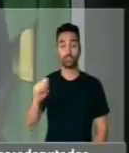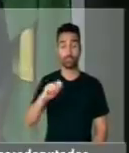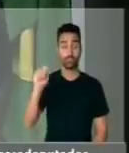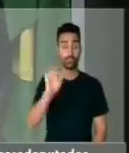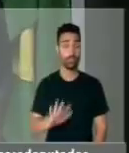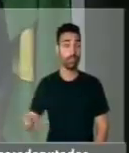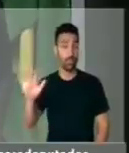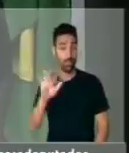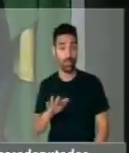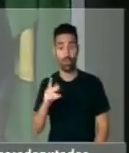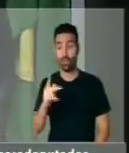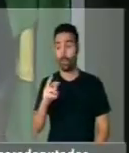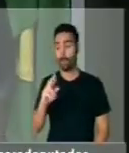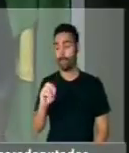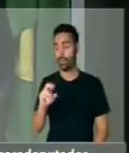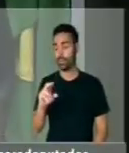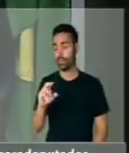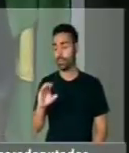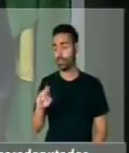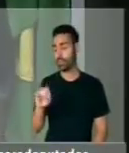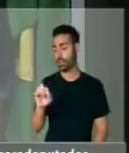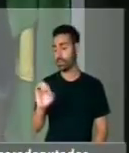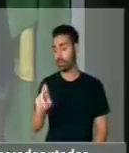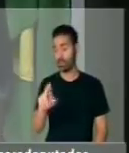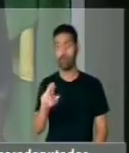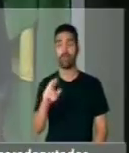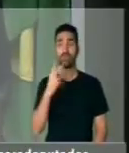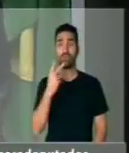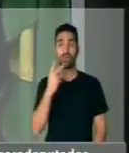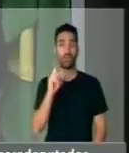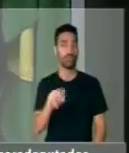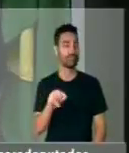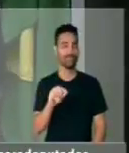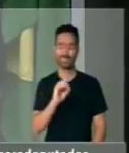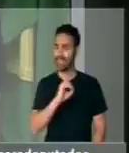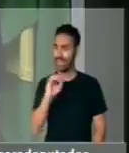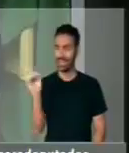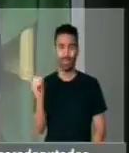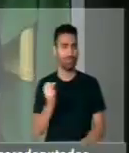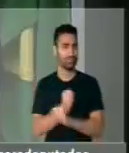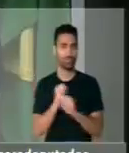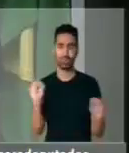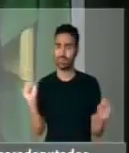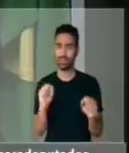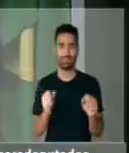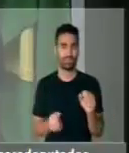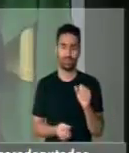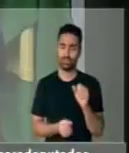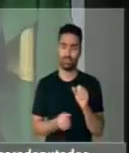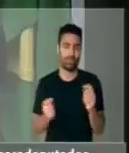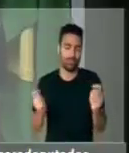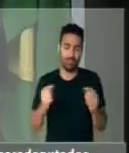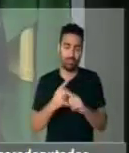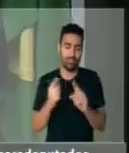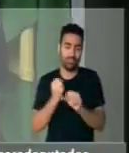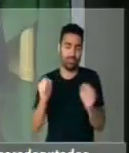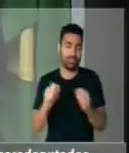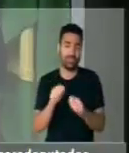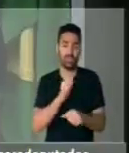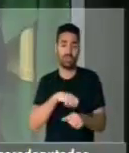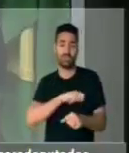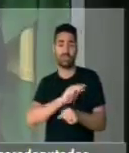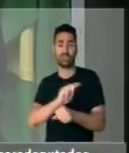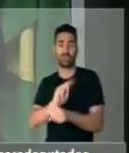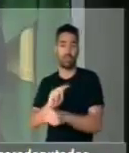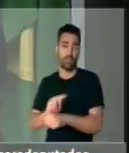dos Procuradores da República, José Robalinho, a condição é zero de ter qualquer possibilidade de fiscalização e quem diz